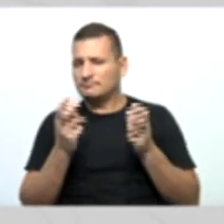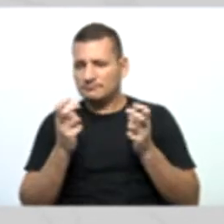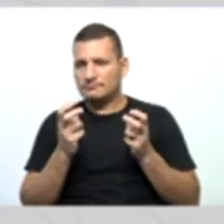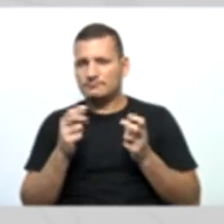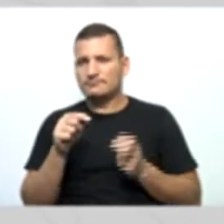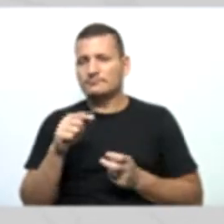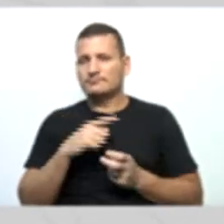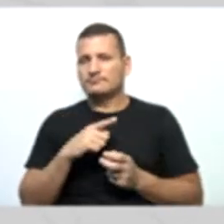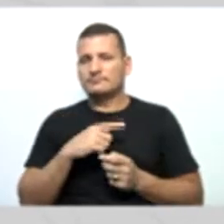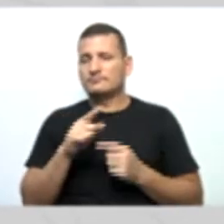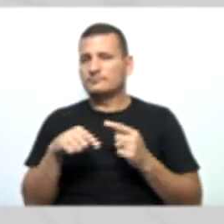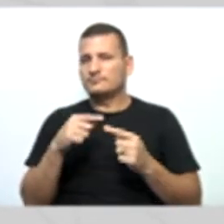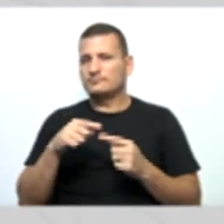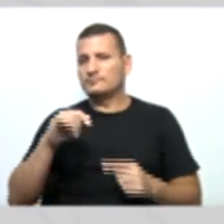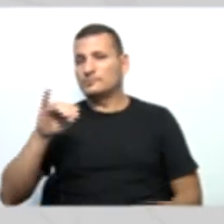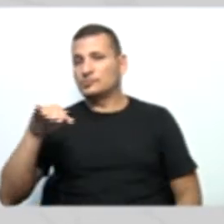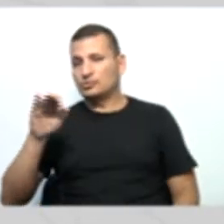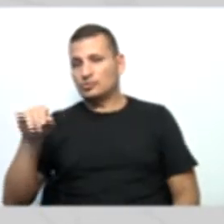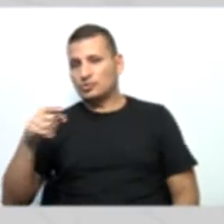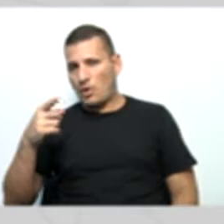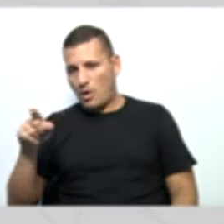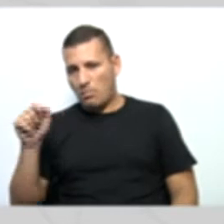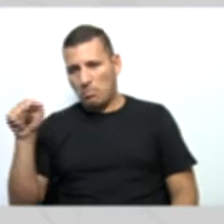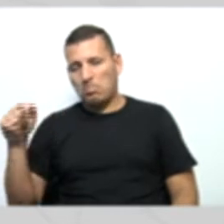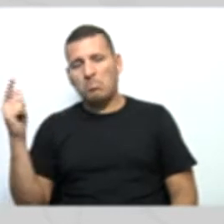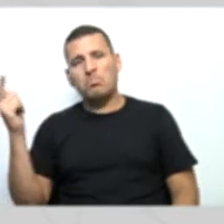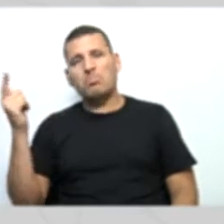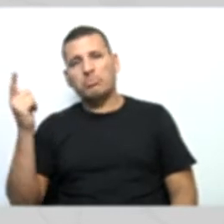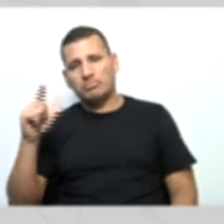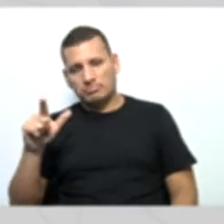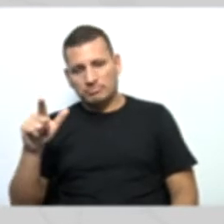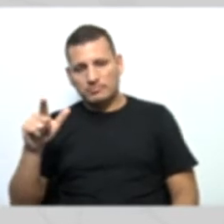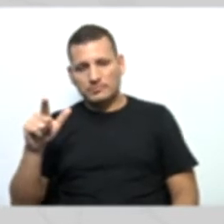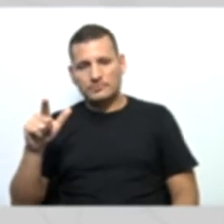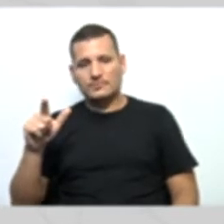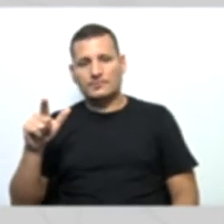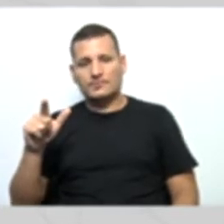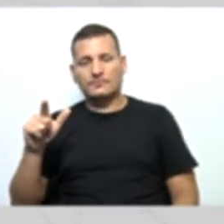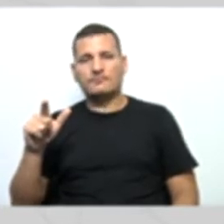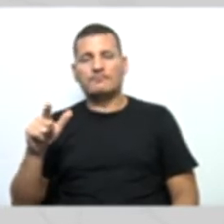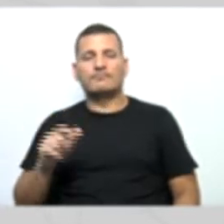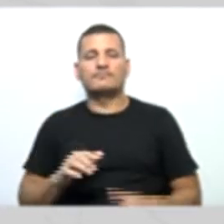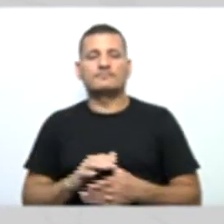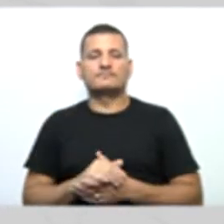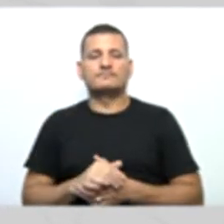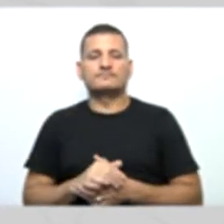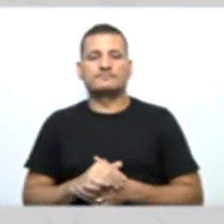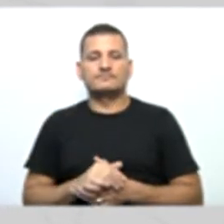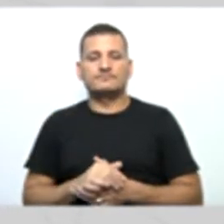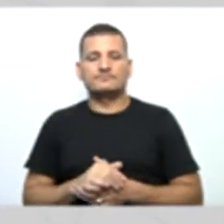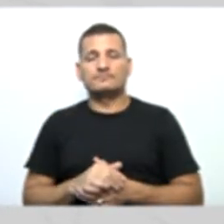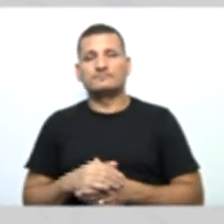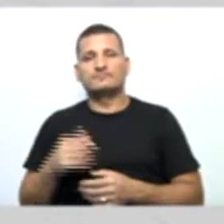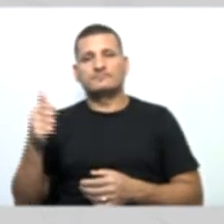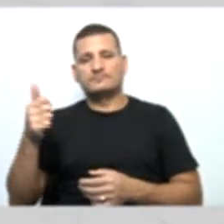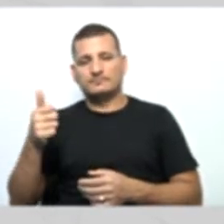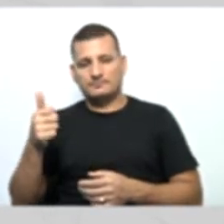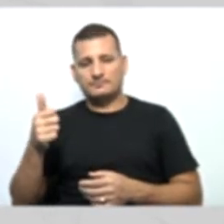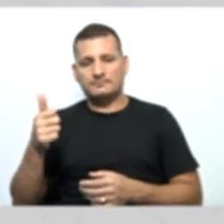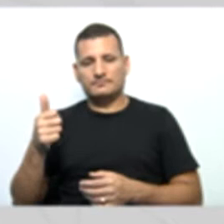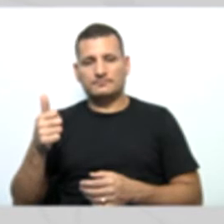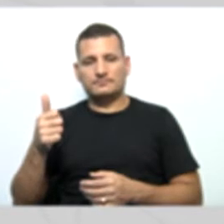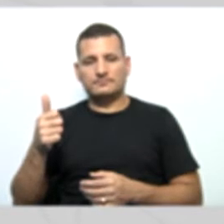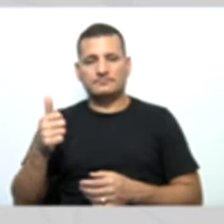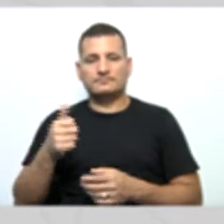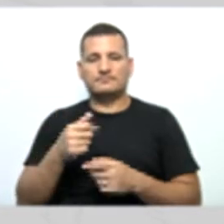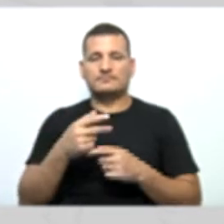o objetivo de João foi alcançado através da colaboração de diversos agentes, onde o primeiro,